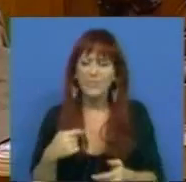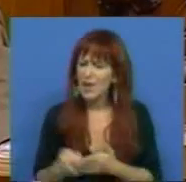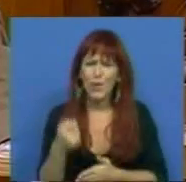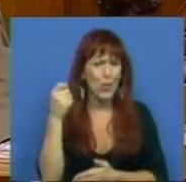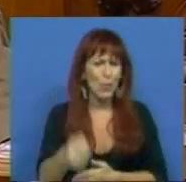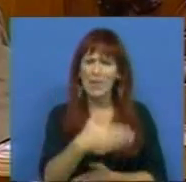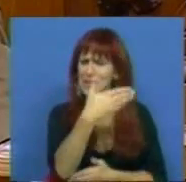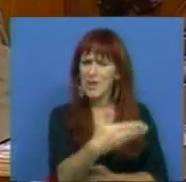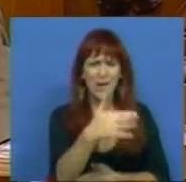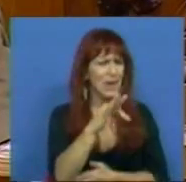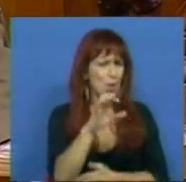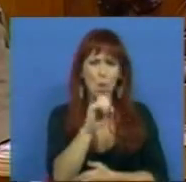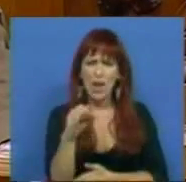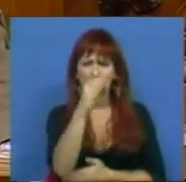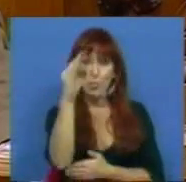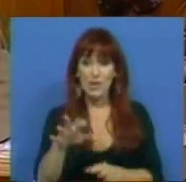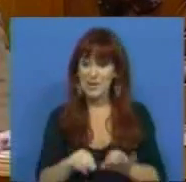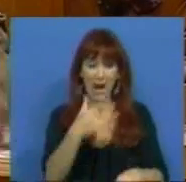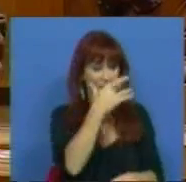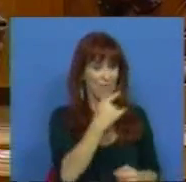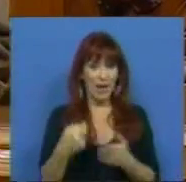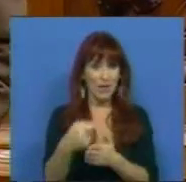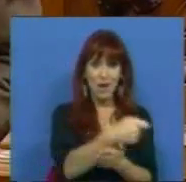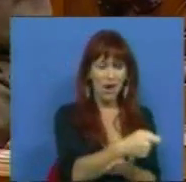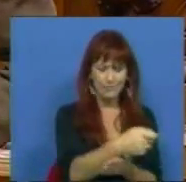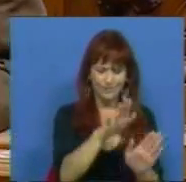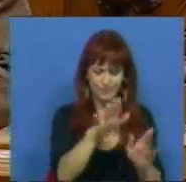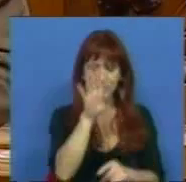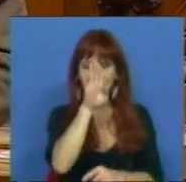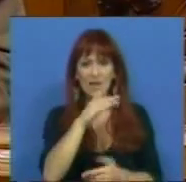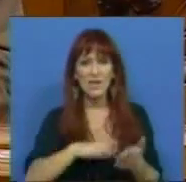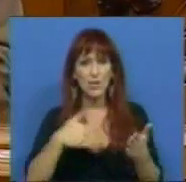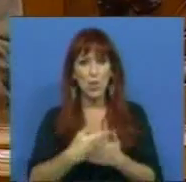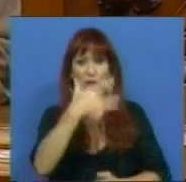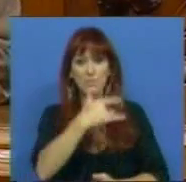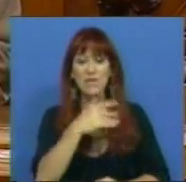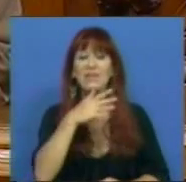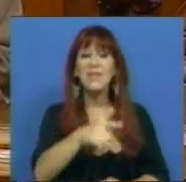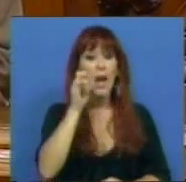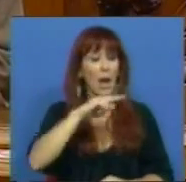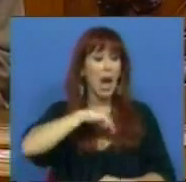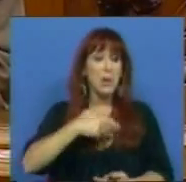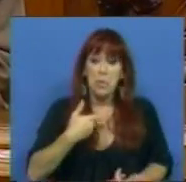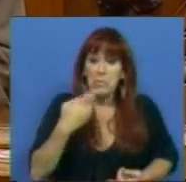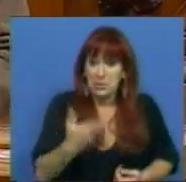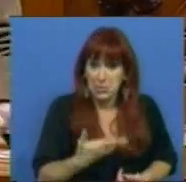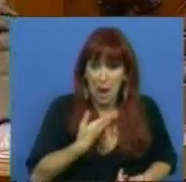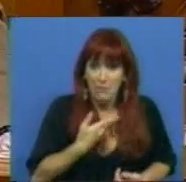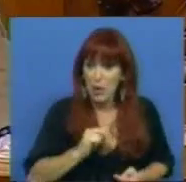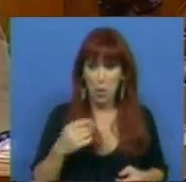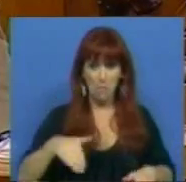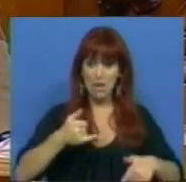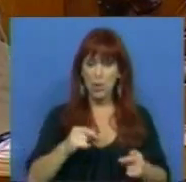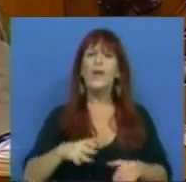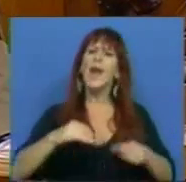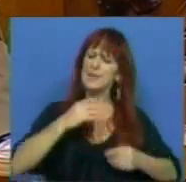pagou 140% como a Cavaco Silva. Se o candidato Cavaco Silva afirma que quem não deve não teme e